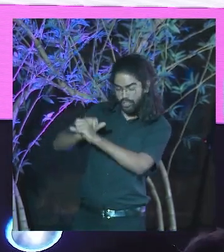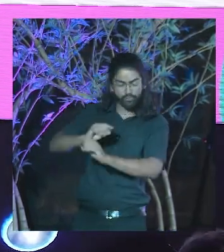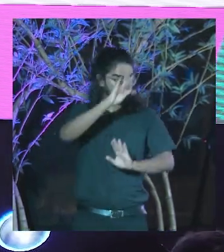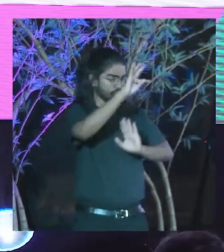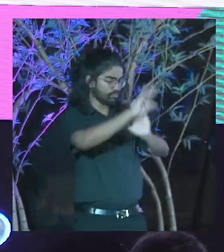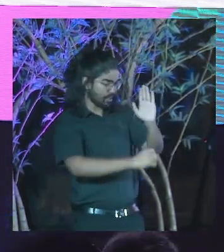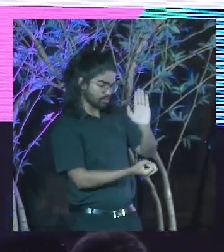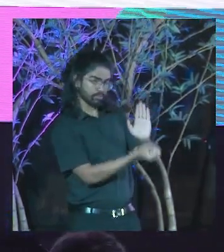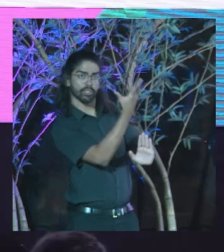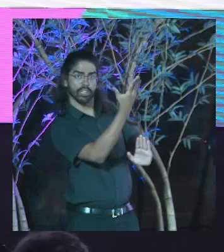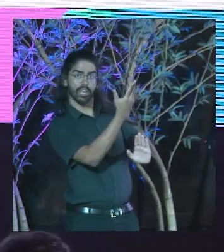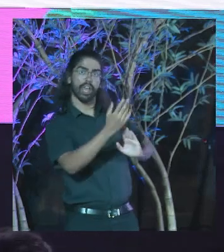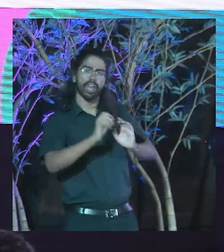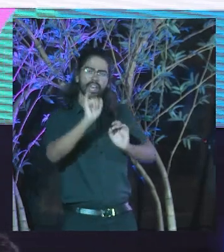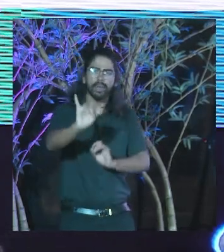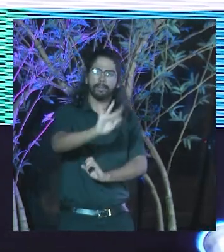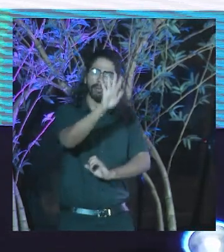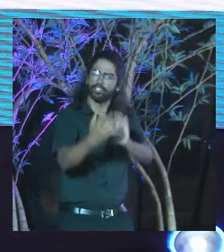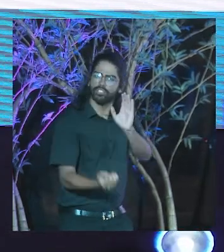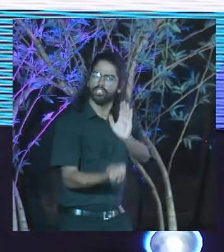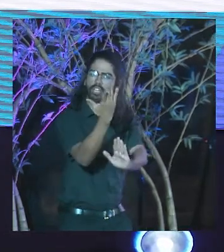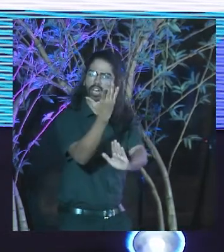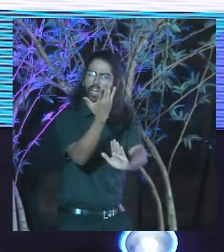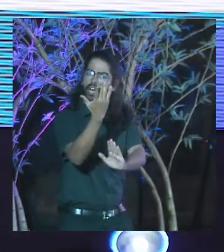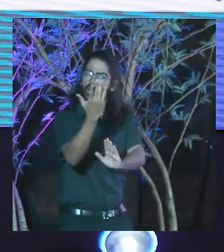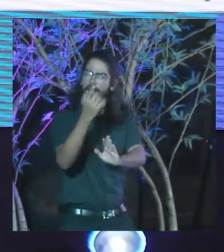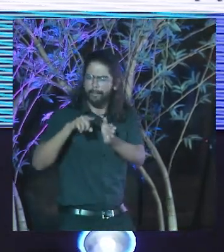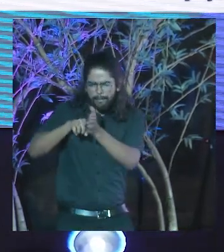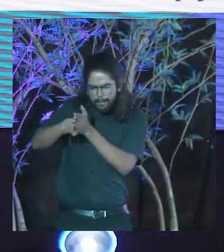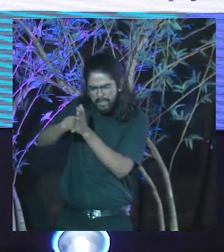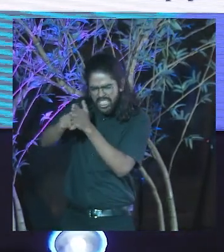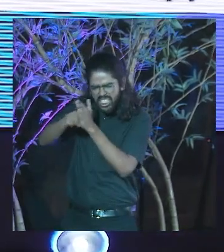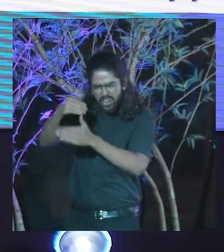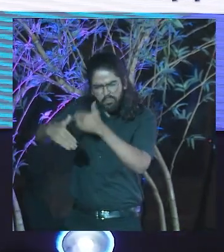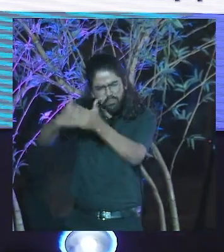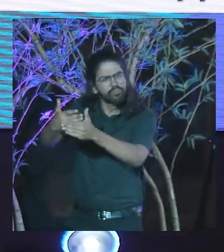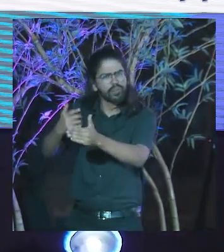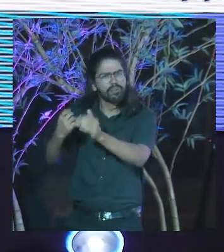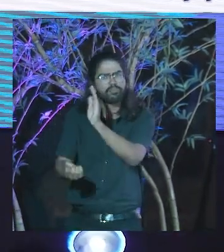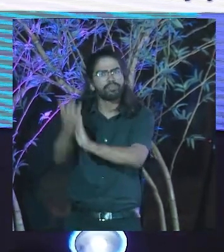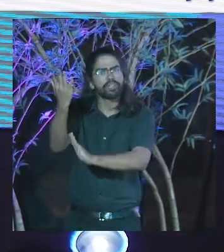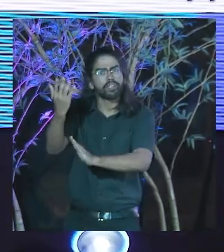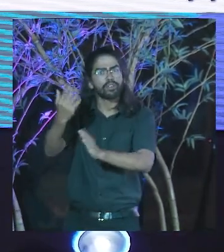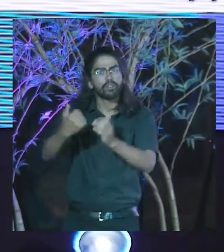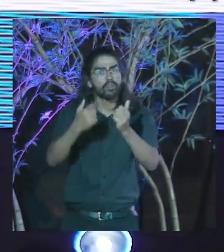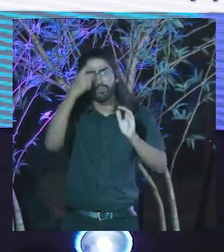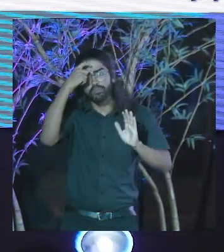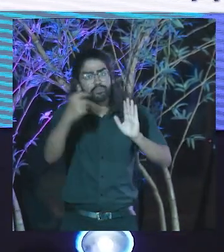textos, produzir imagens, fazer pesquisas avançadas,